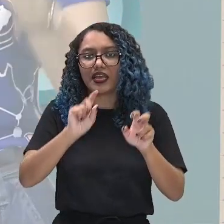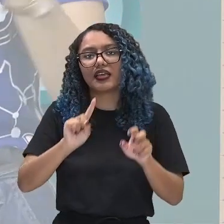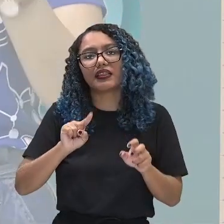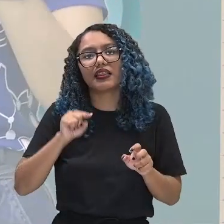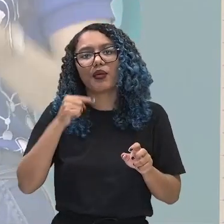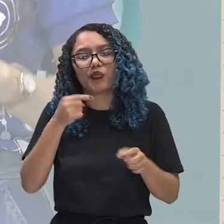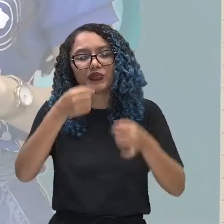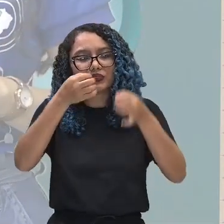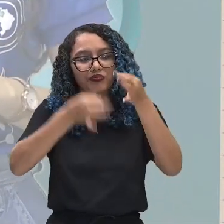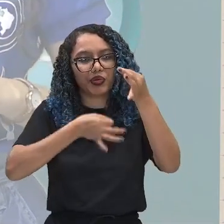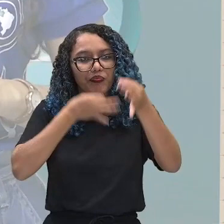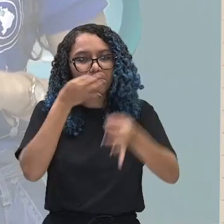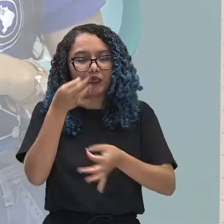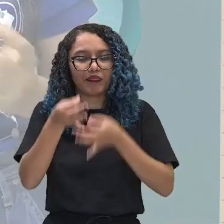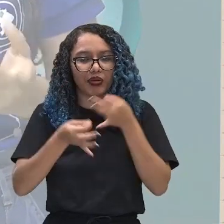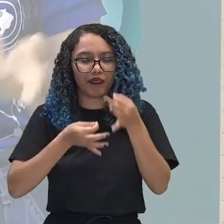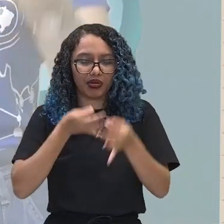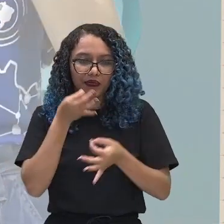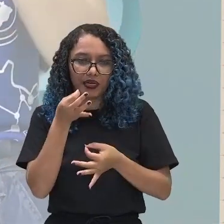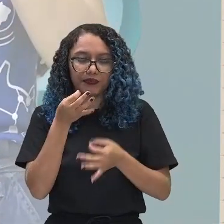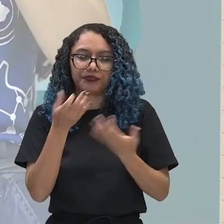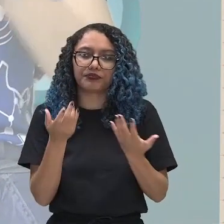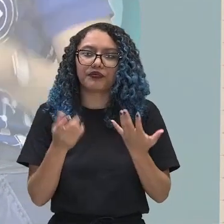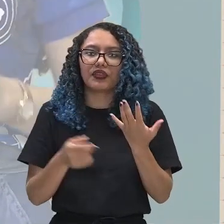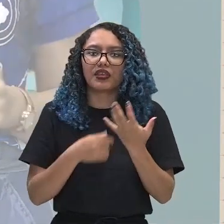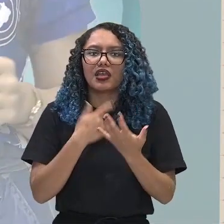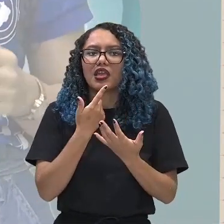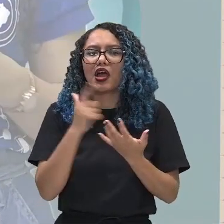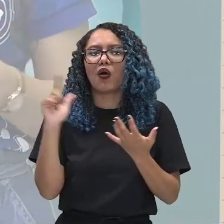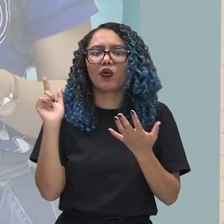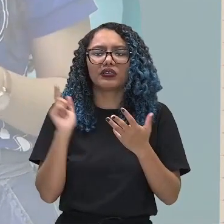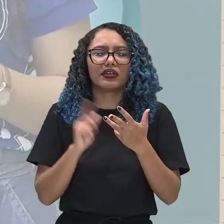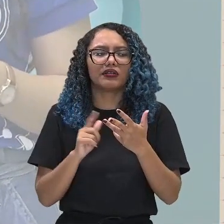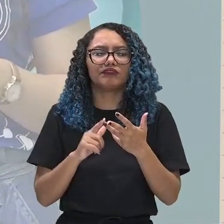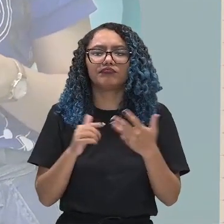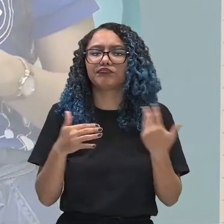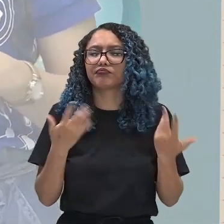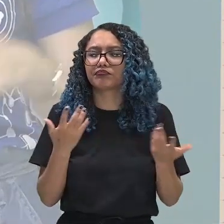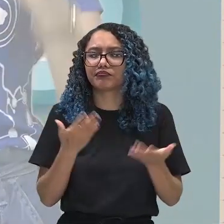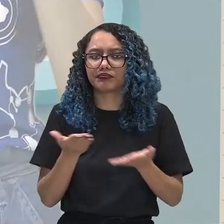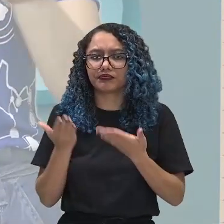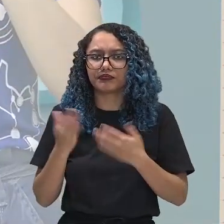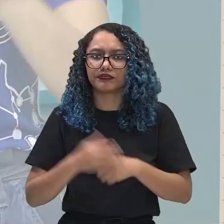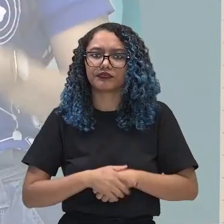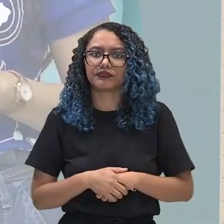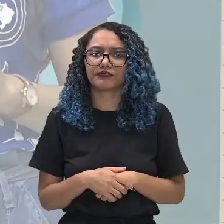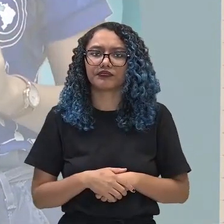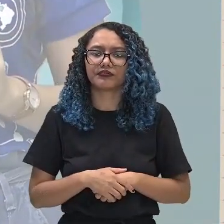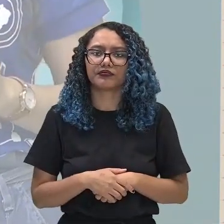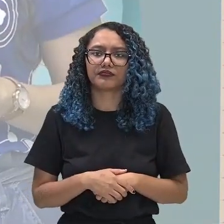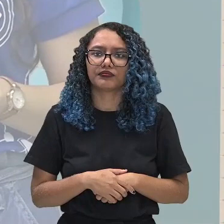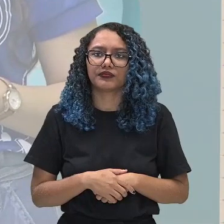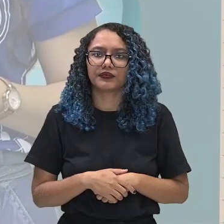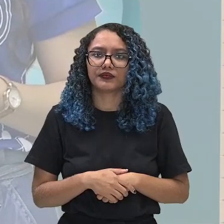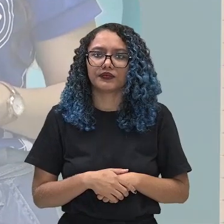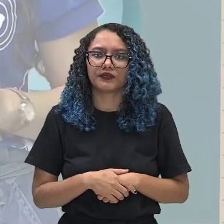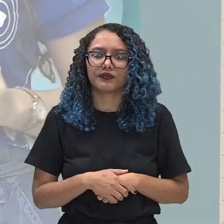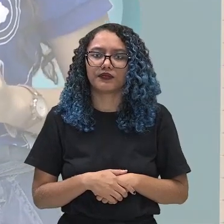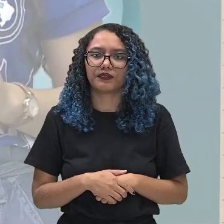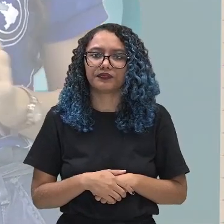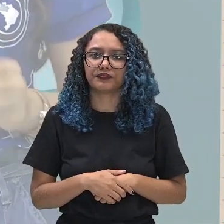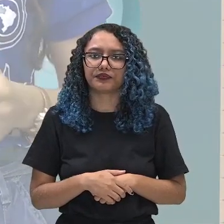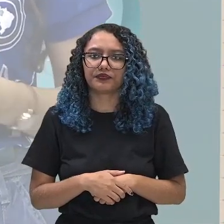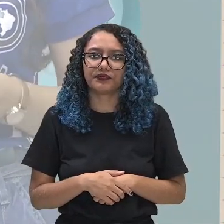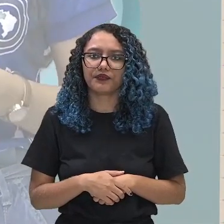opinião. E a outra característica é qual, professora? Acompanhe aí comigo a última característica ainda a respeito dos textos